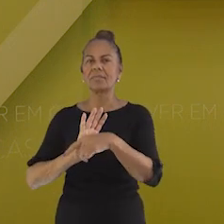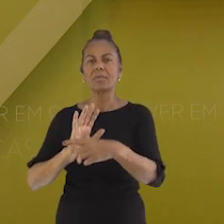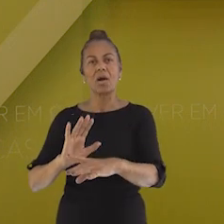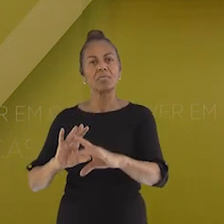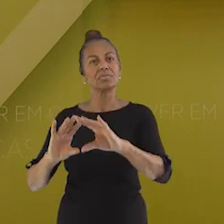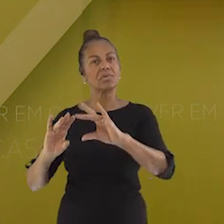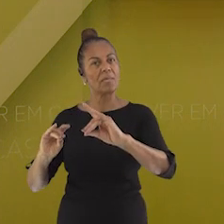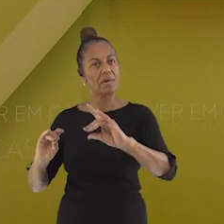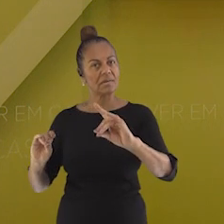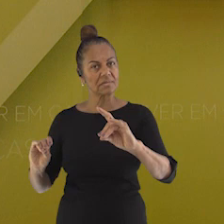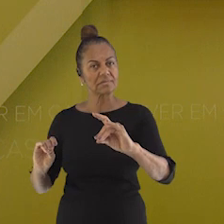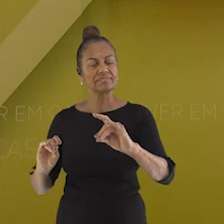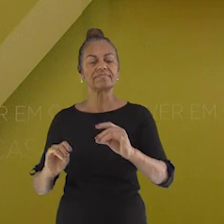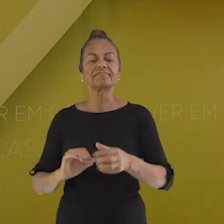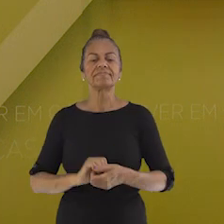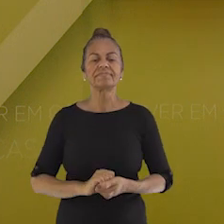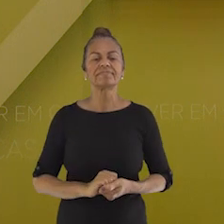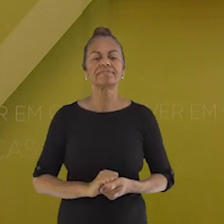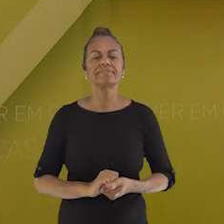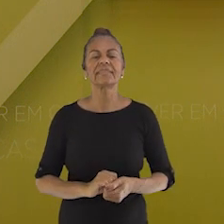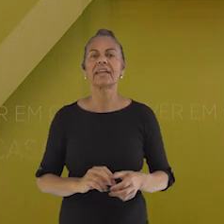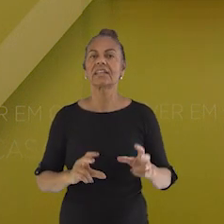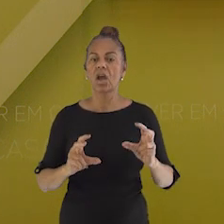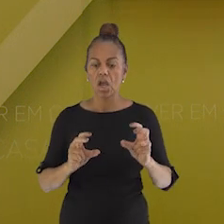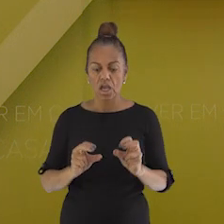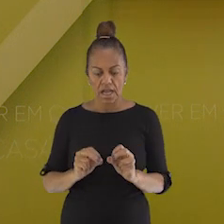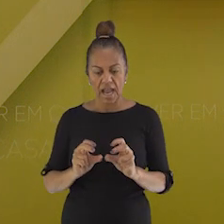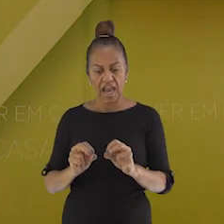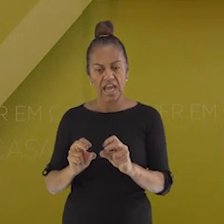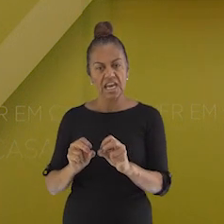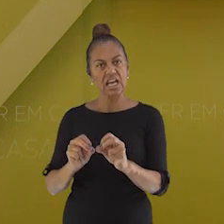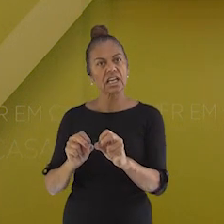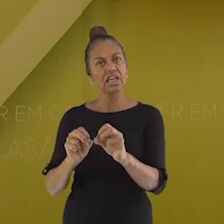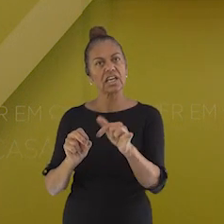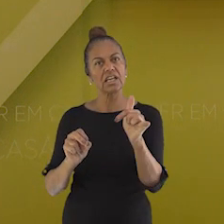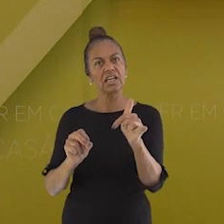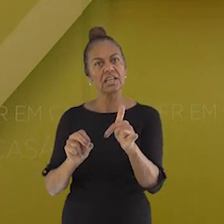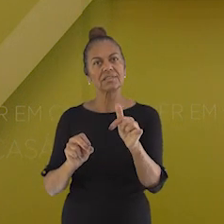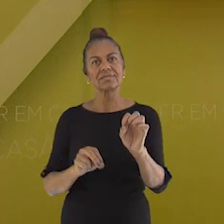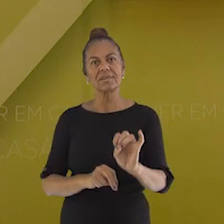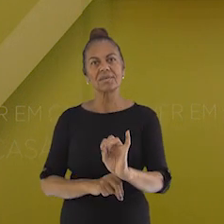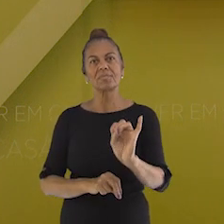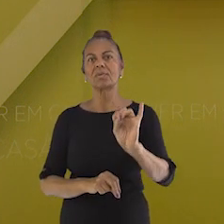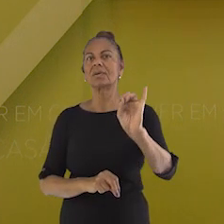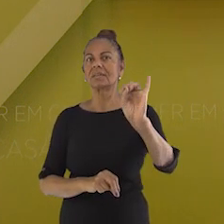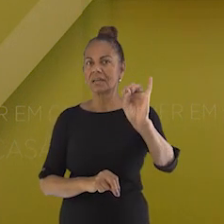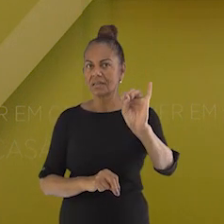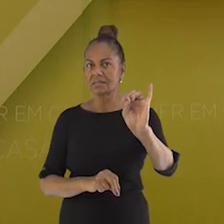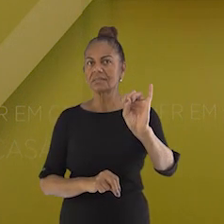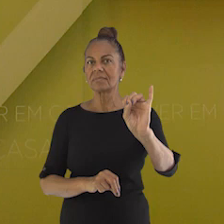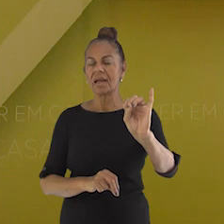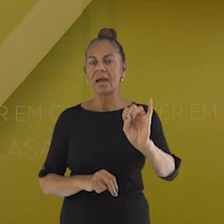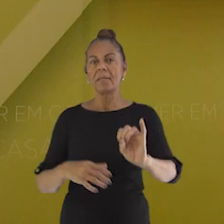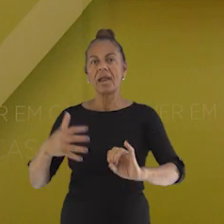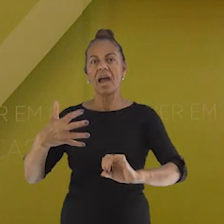outros. E por falar em caranguejo, eles são muito importantes para a cadeia alimentar, pois